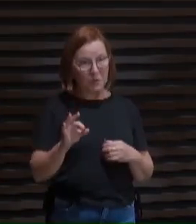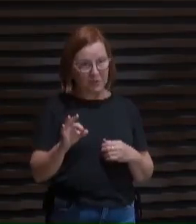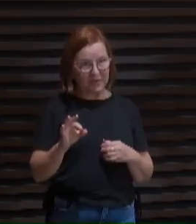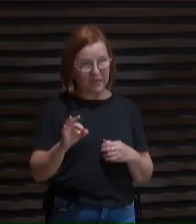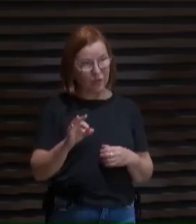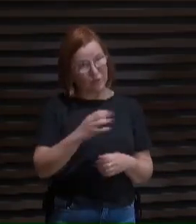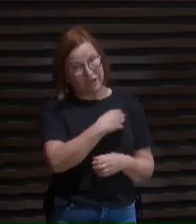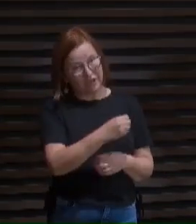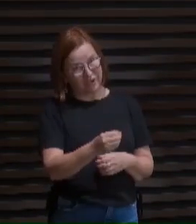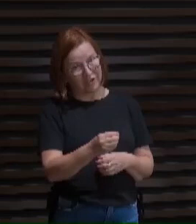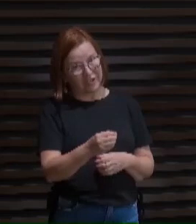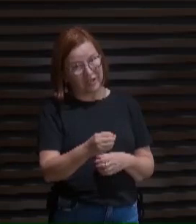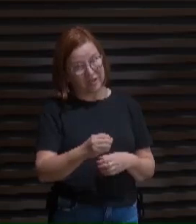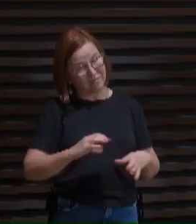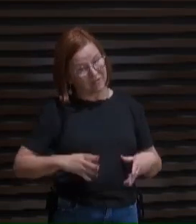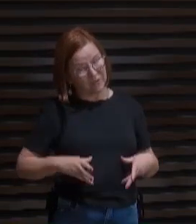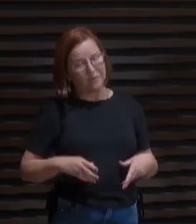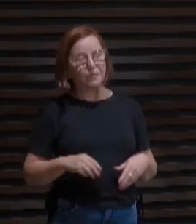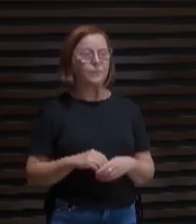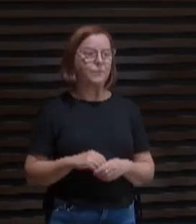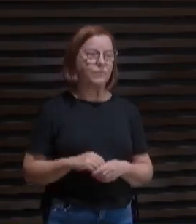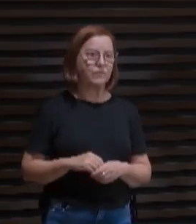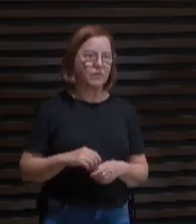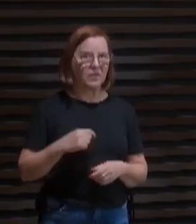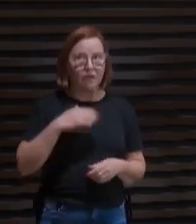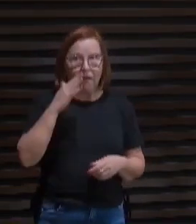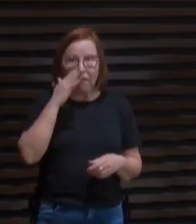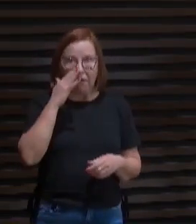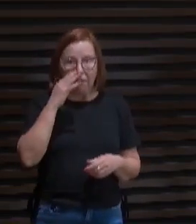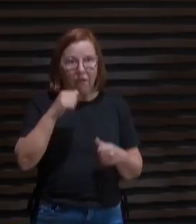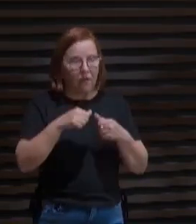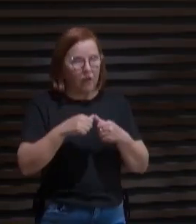e fisiológicas. Eu fiquei impressionado com essa pesquisa.